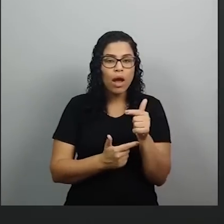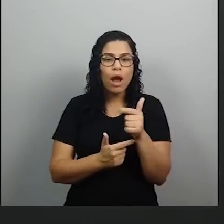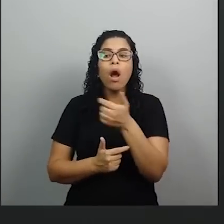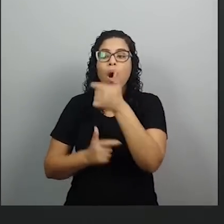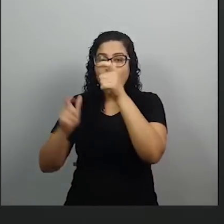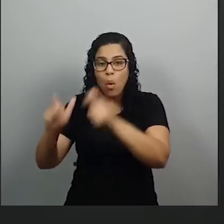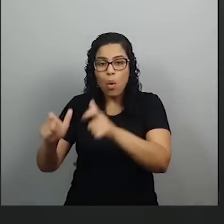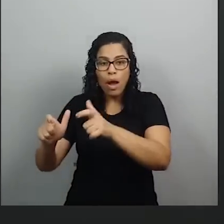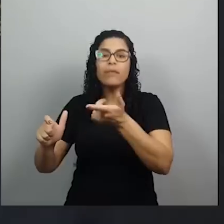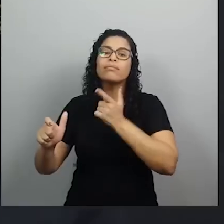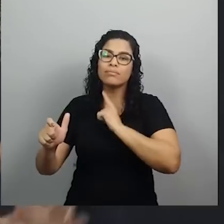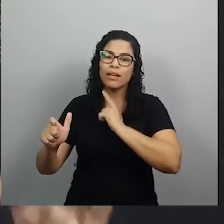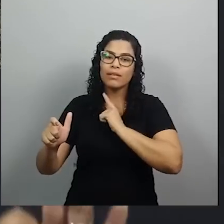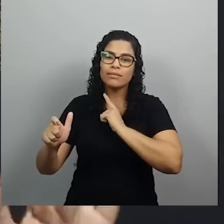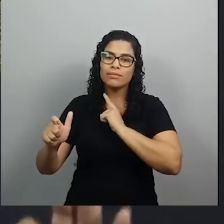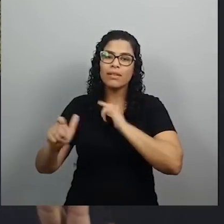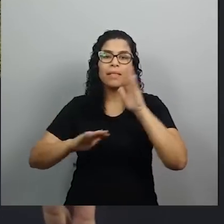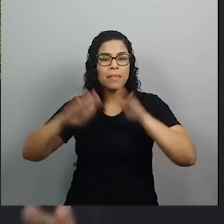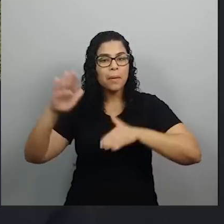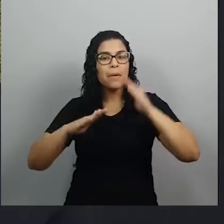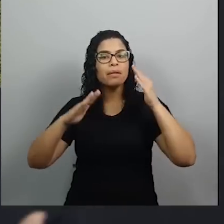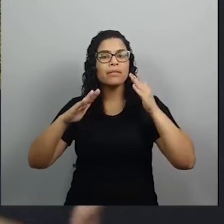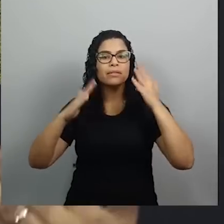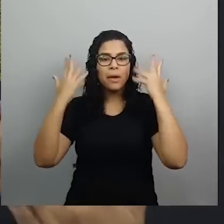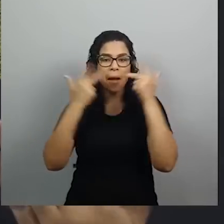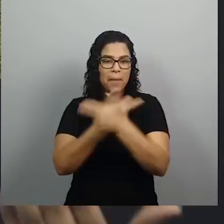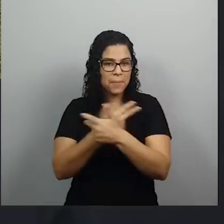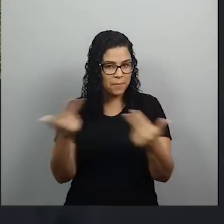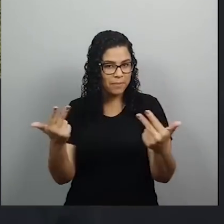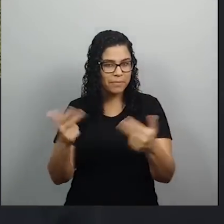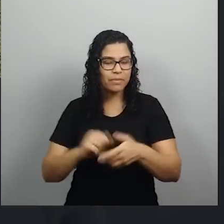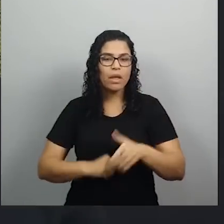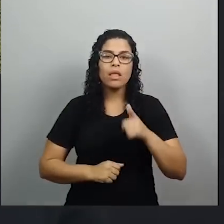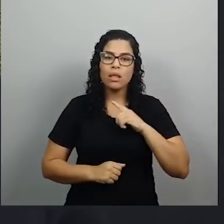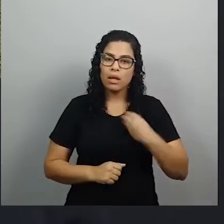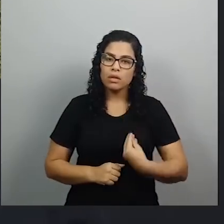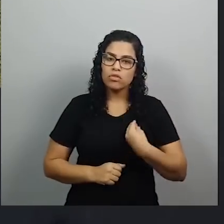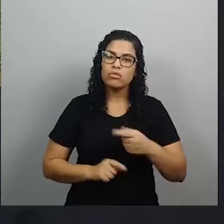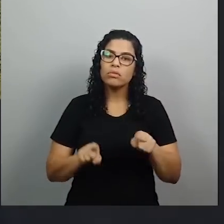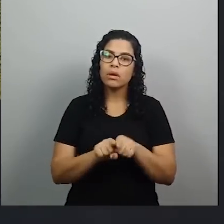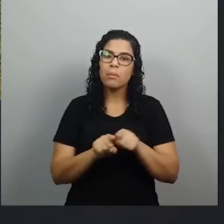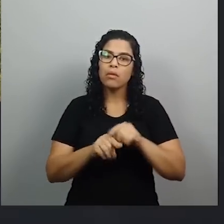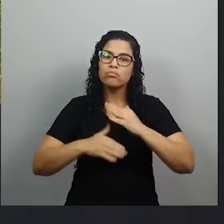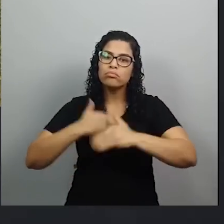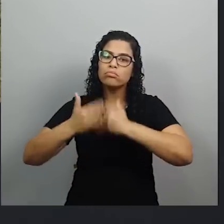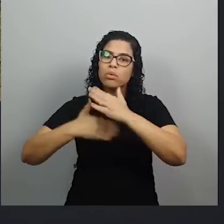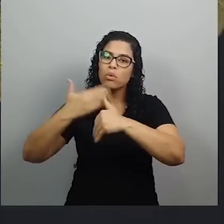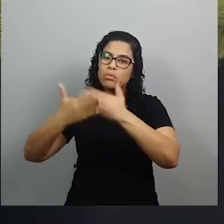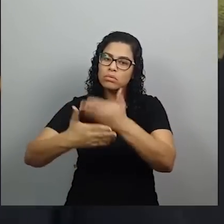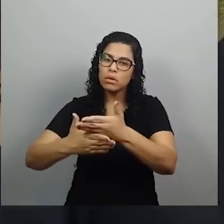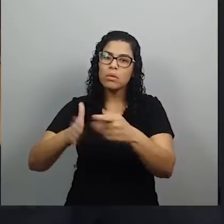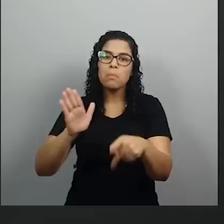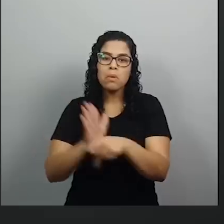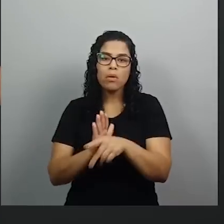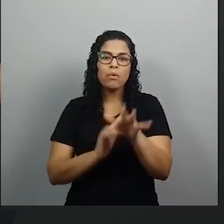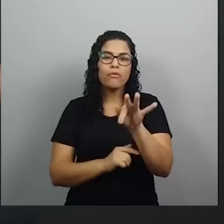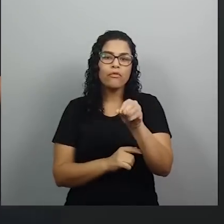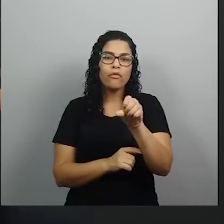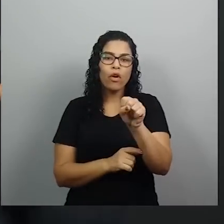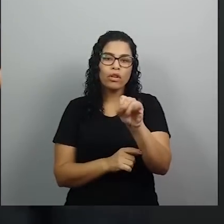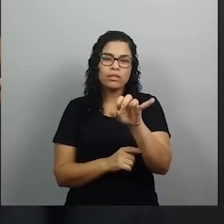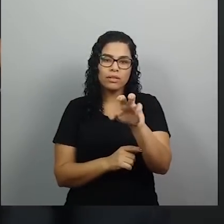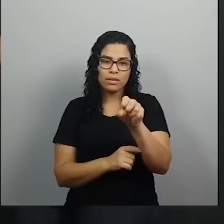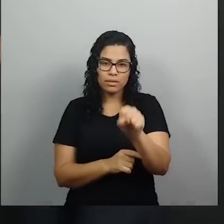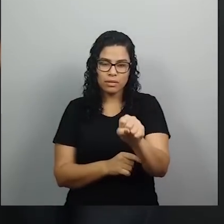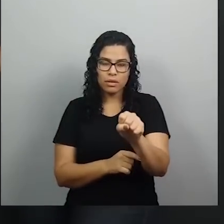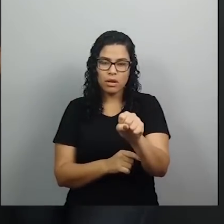fósseis em um lugar. E existem muitos processos de fossilização. O que é fossilização? É o